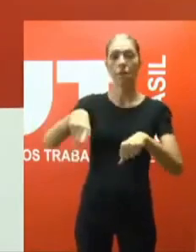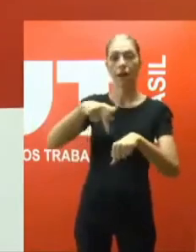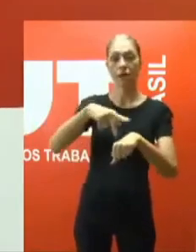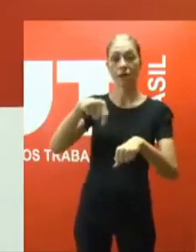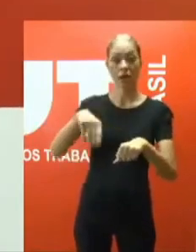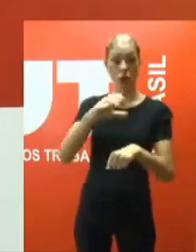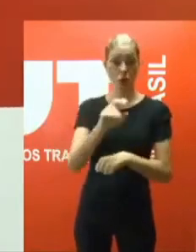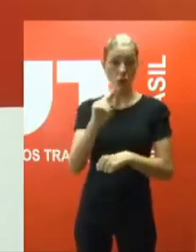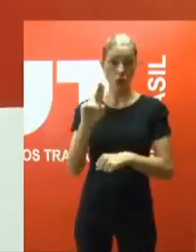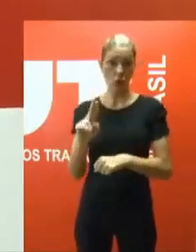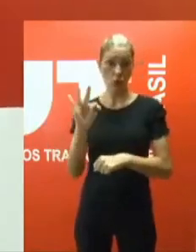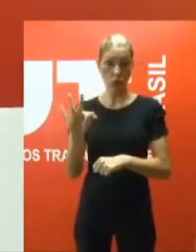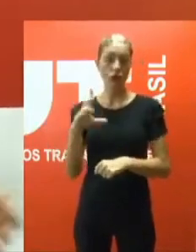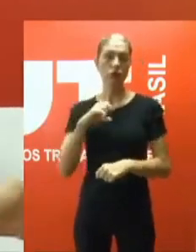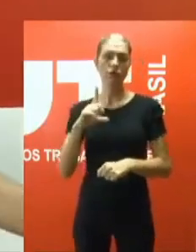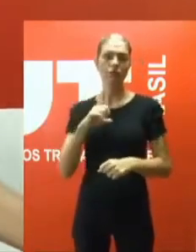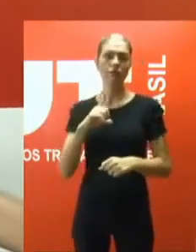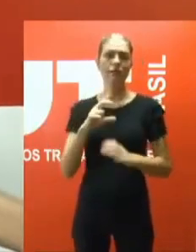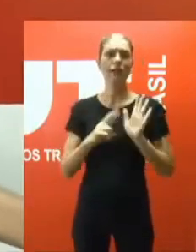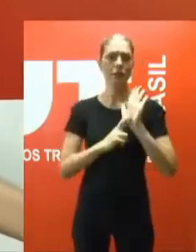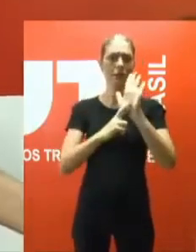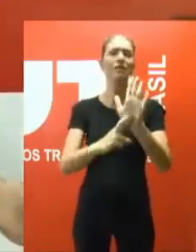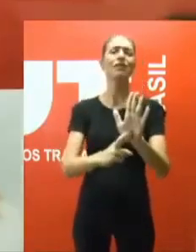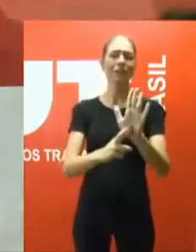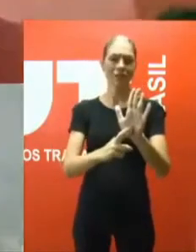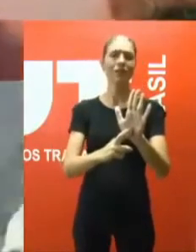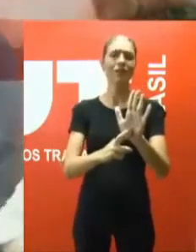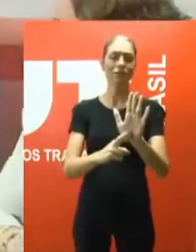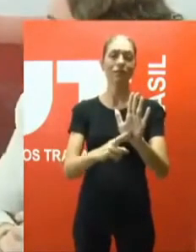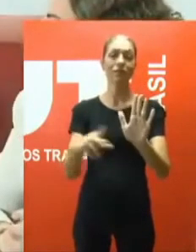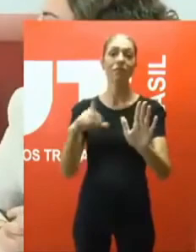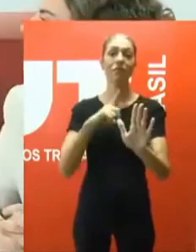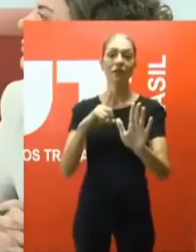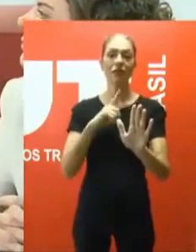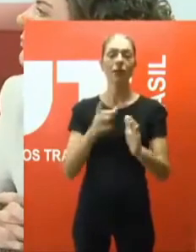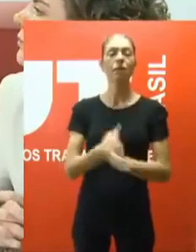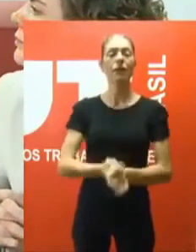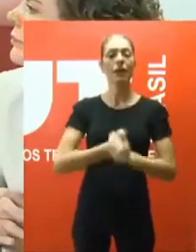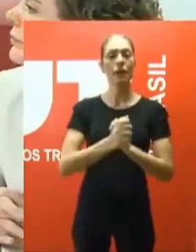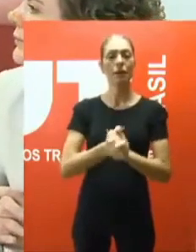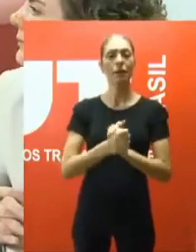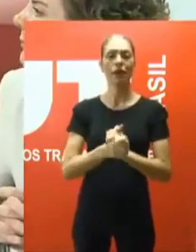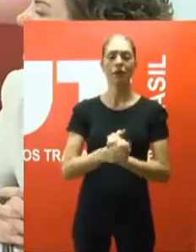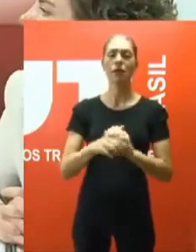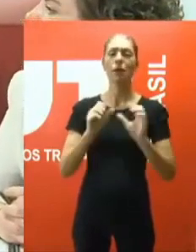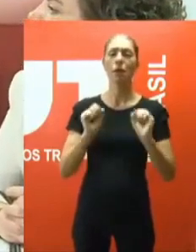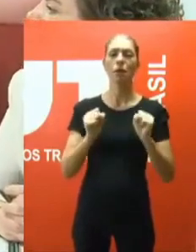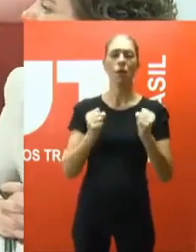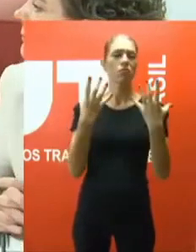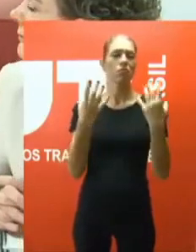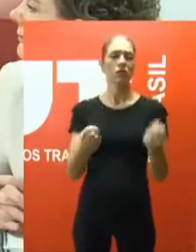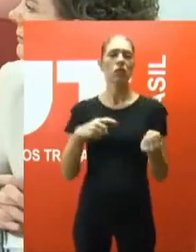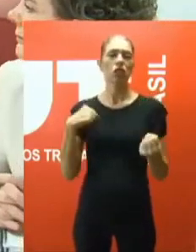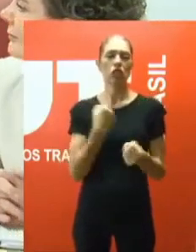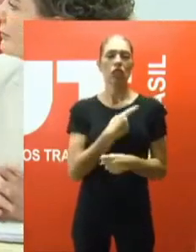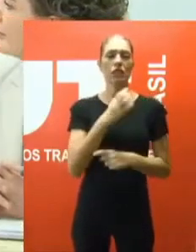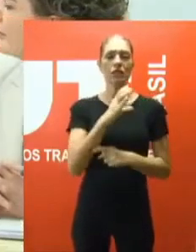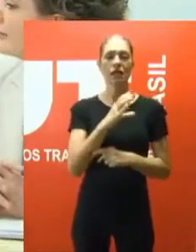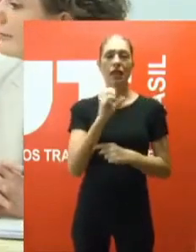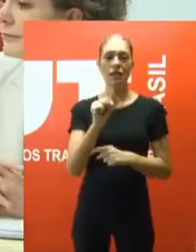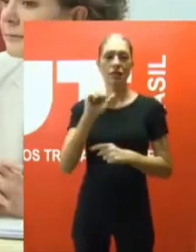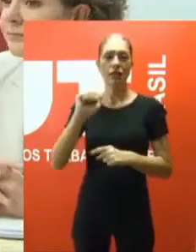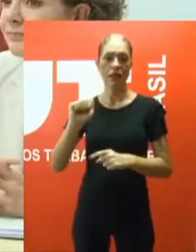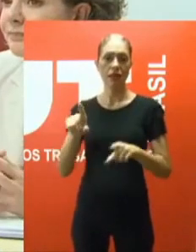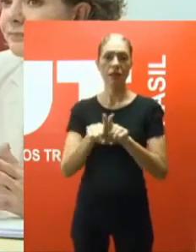papel central no que a gente vem para frente. Então, parabéns, Carmen, conte com a CSA, todos e todas no Brasil, construindo um Brasil